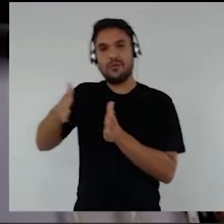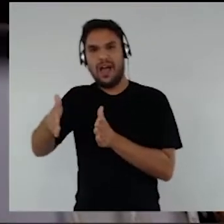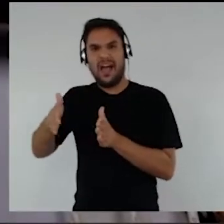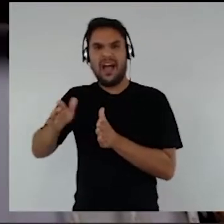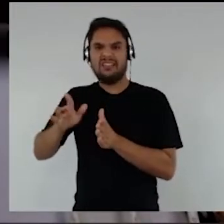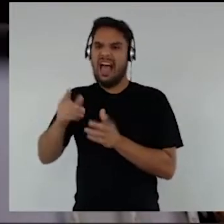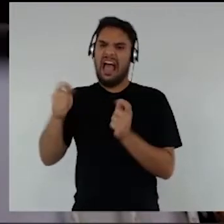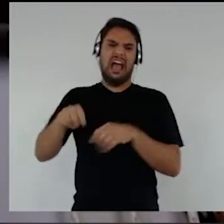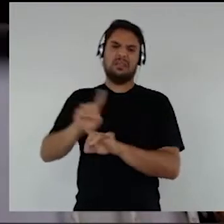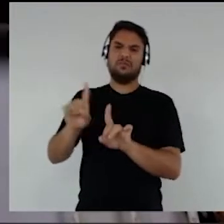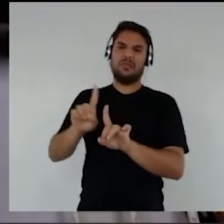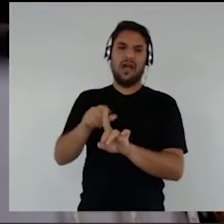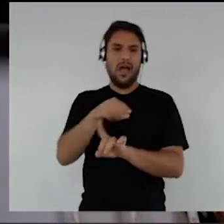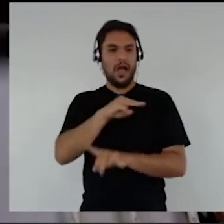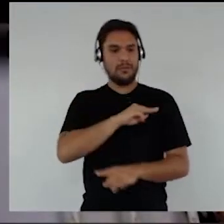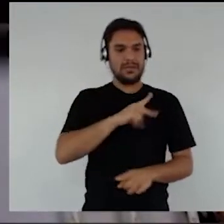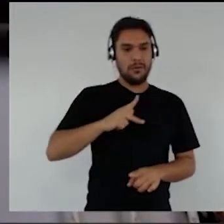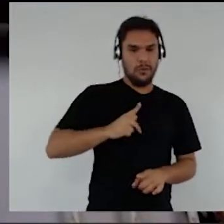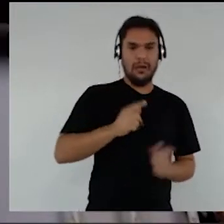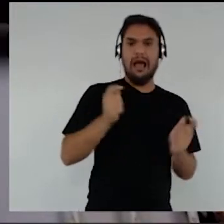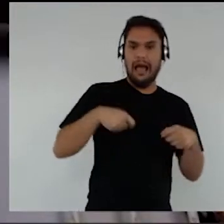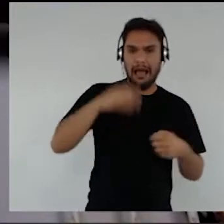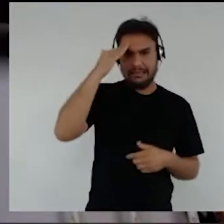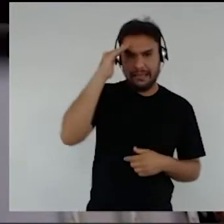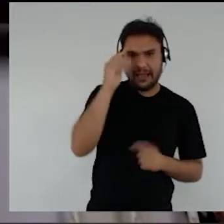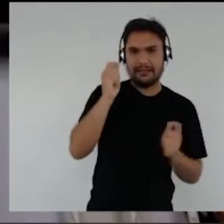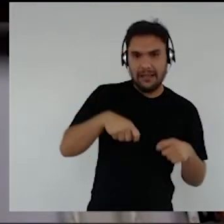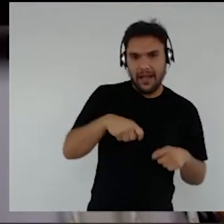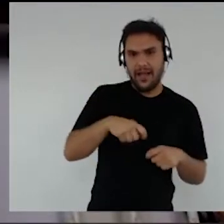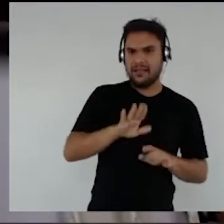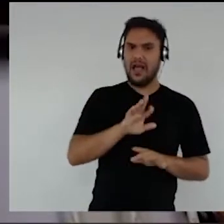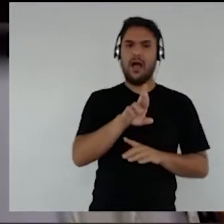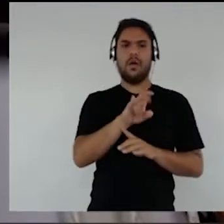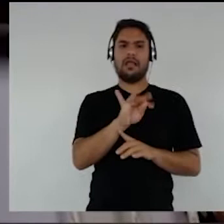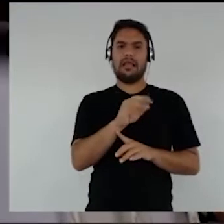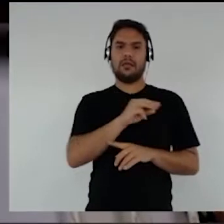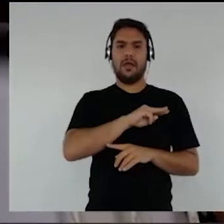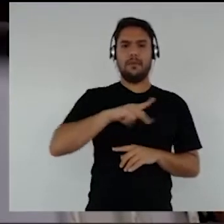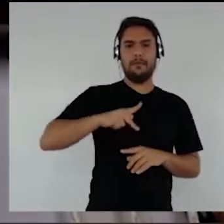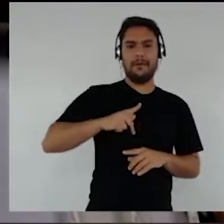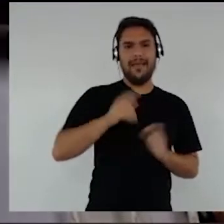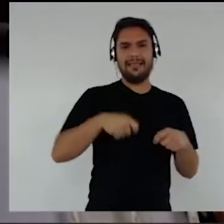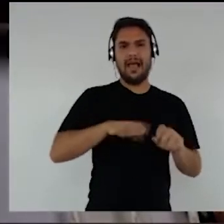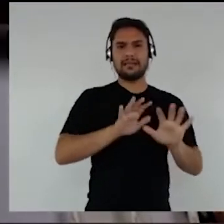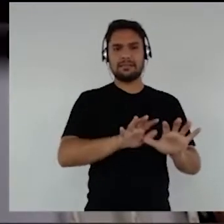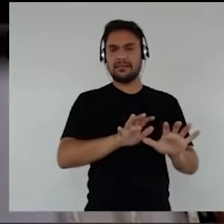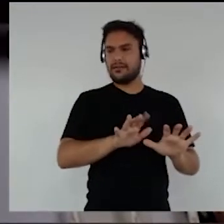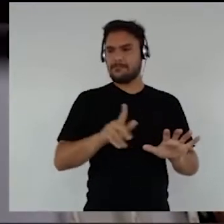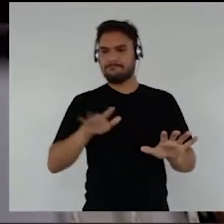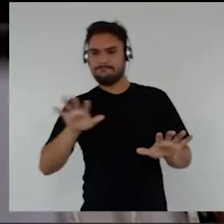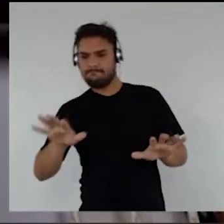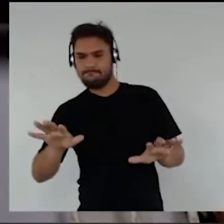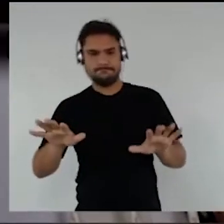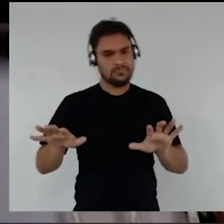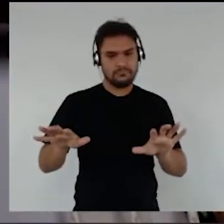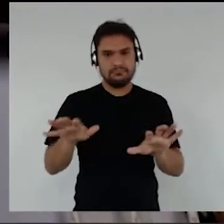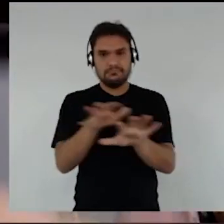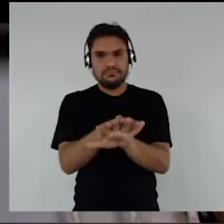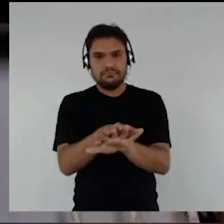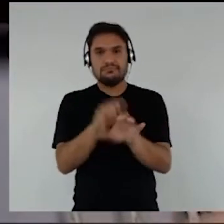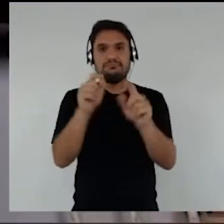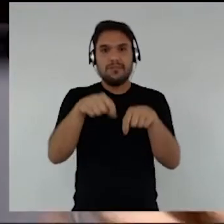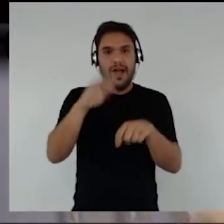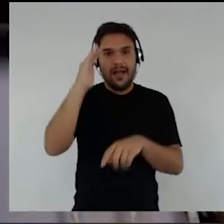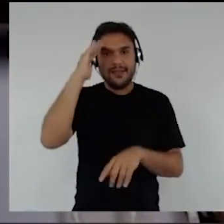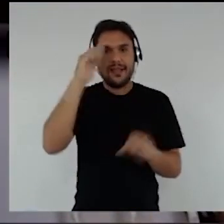não funciona. E aí o MP entende. Ou às vezes o Renato fala, não, mas para o MP é importante que seja assim. E aí nós entendemos também, né? Claro que